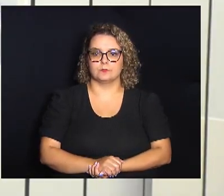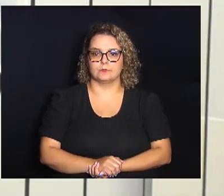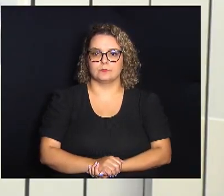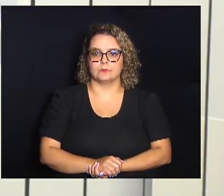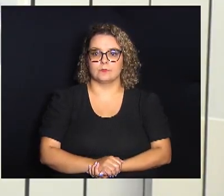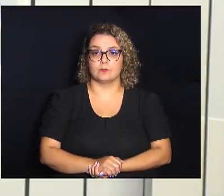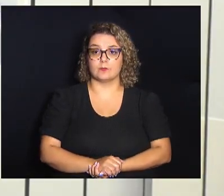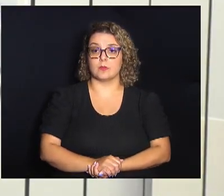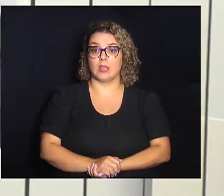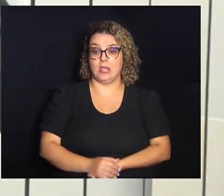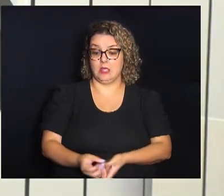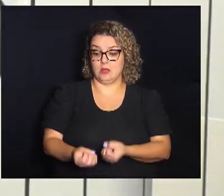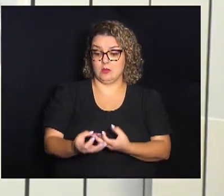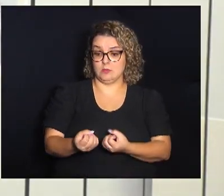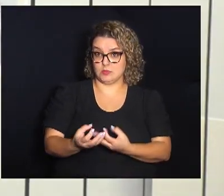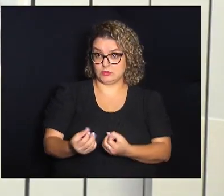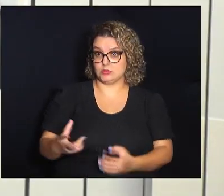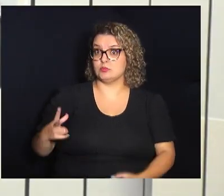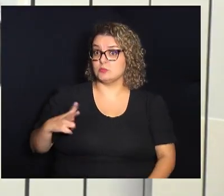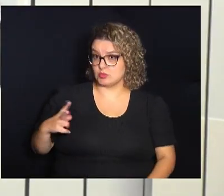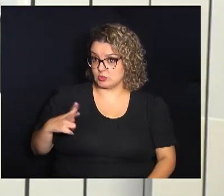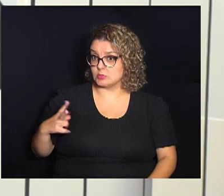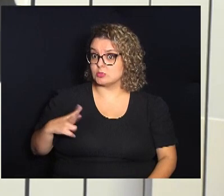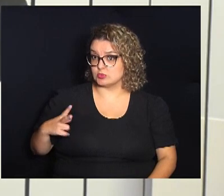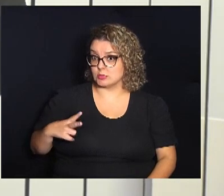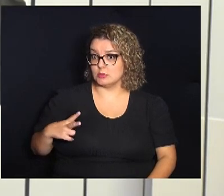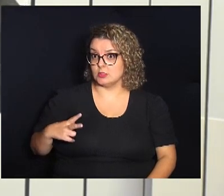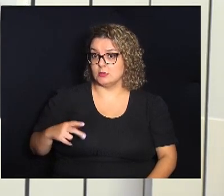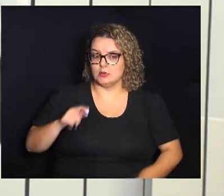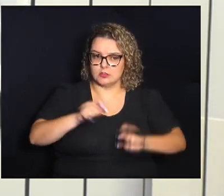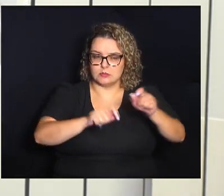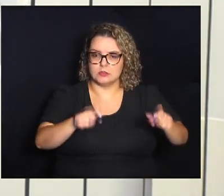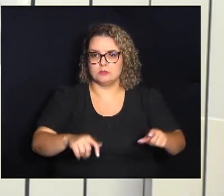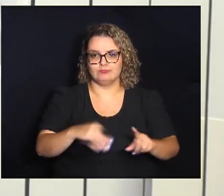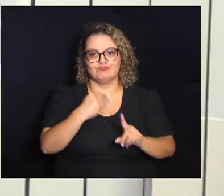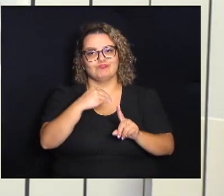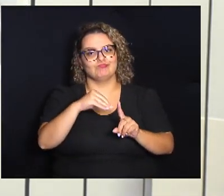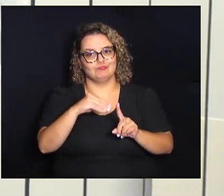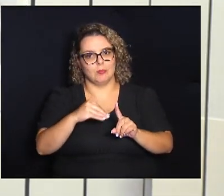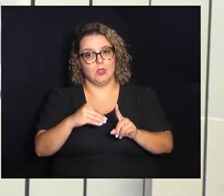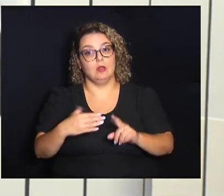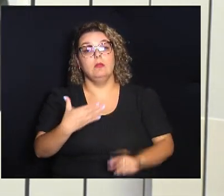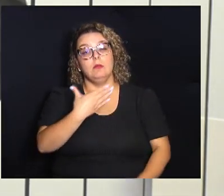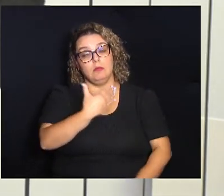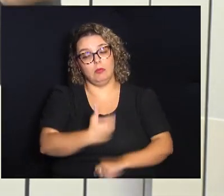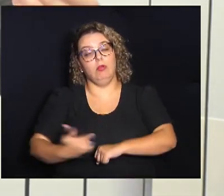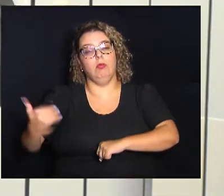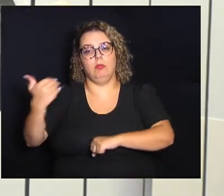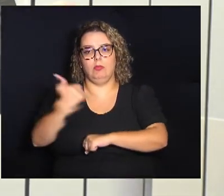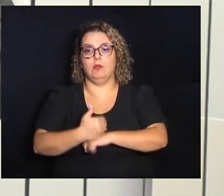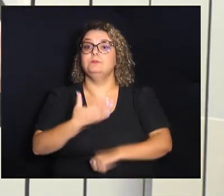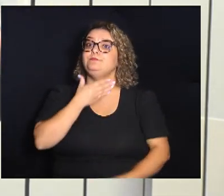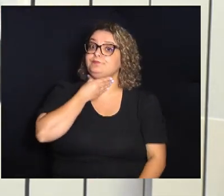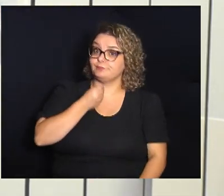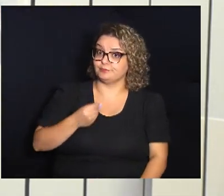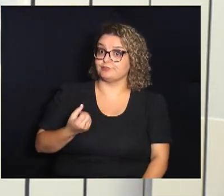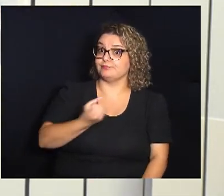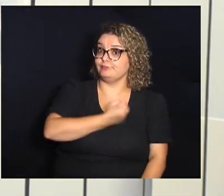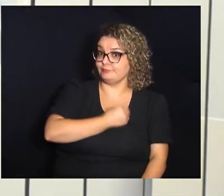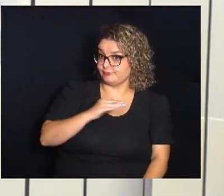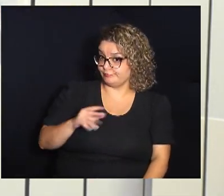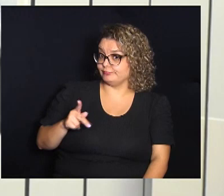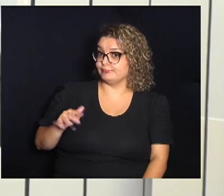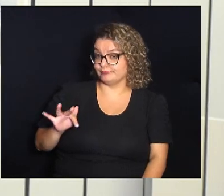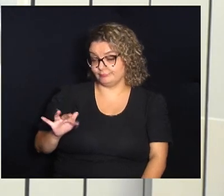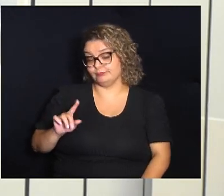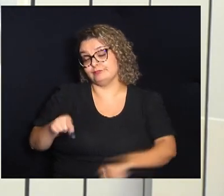Vazamentos de dados pessoais deixam muitas pessoas vulneráveis a golpes. Com o número do CPF e